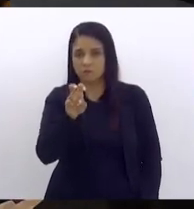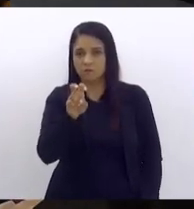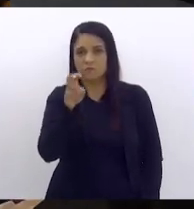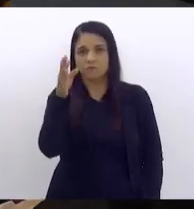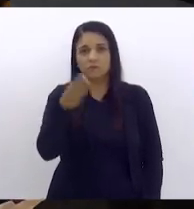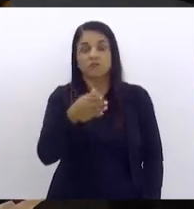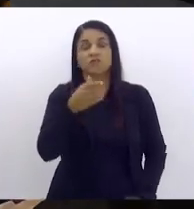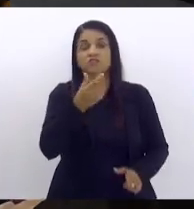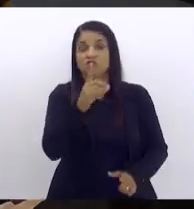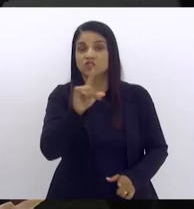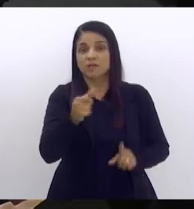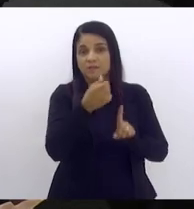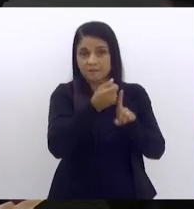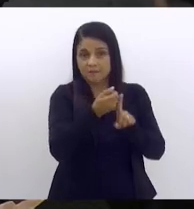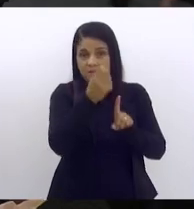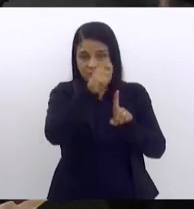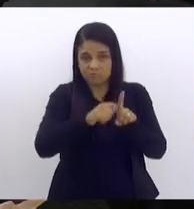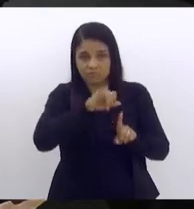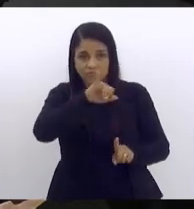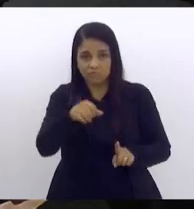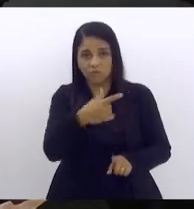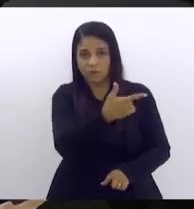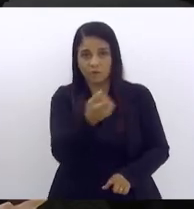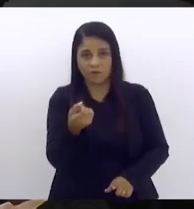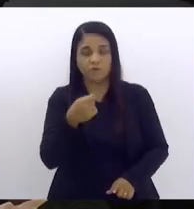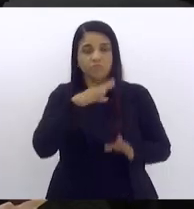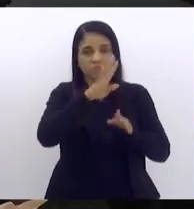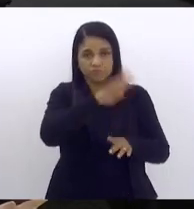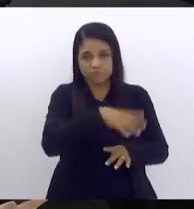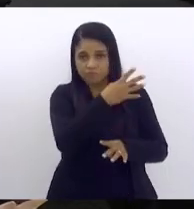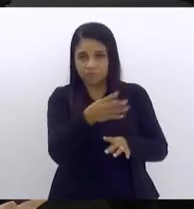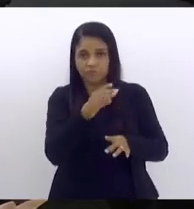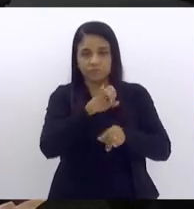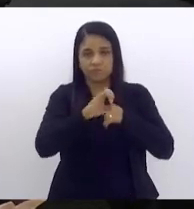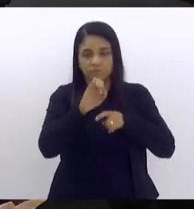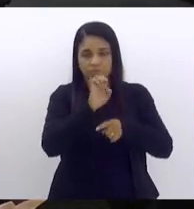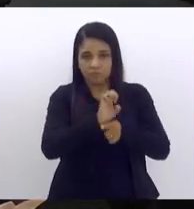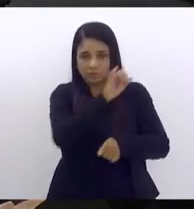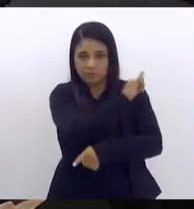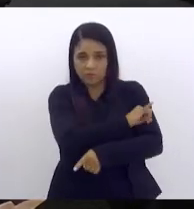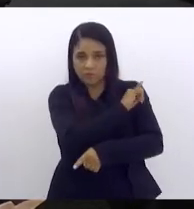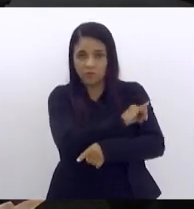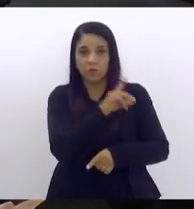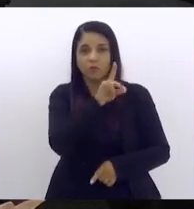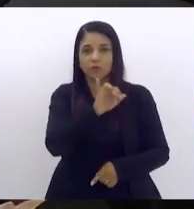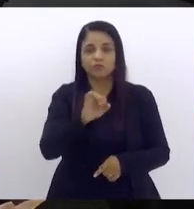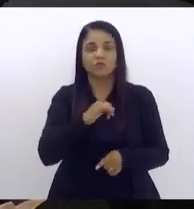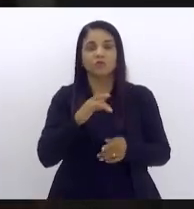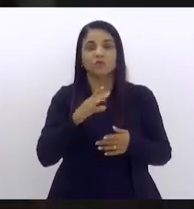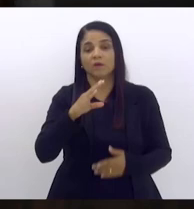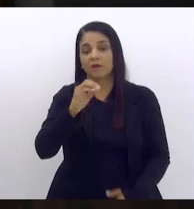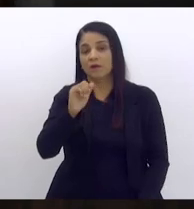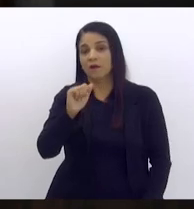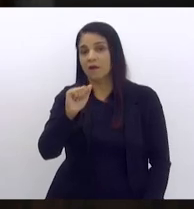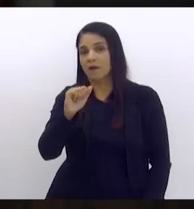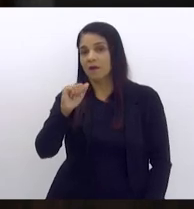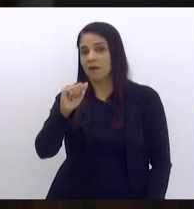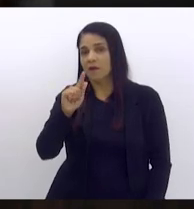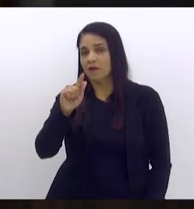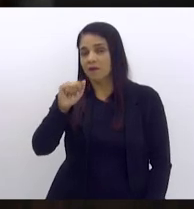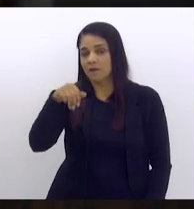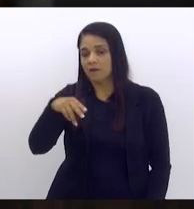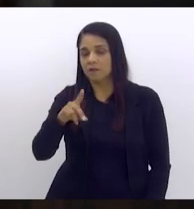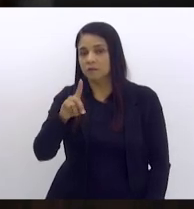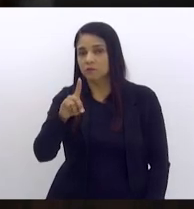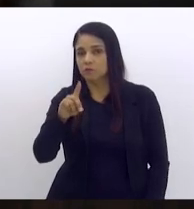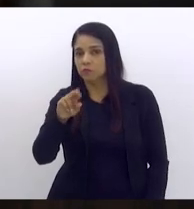de 6 de janeiro de 2020, para incluir no calendário oficial do Estado do Rio de Janeiro o dia estadual do Gandula, a ser comemorado dia 23 de maio,